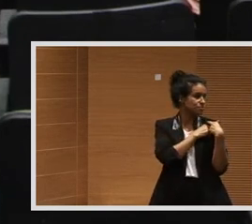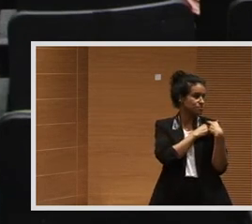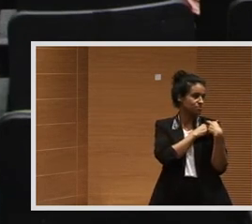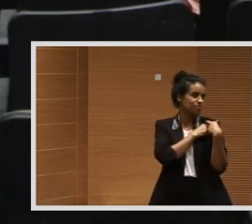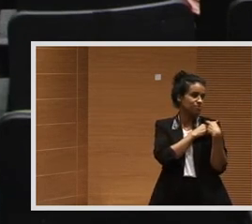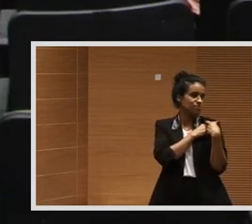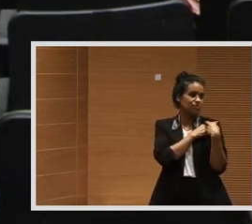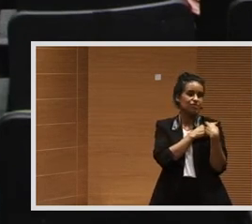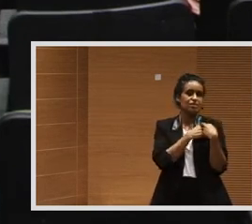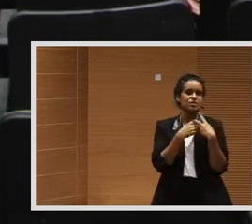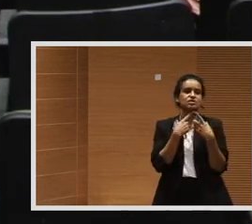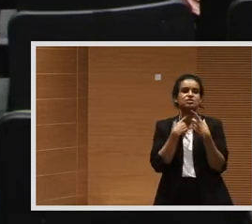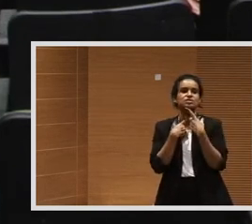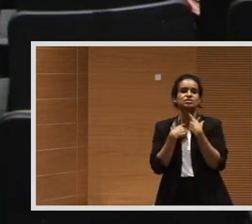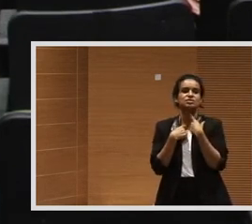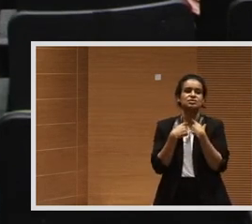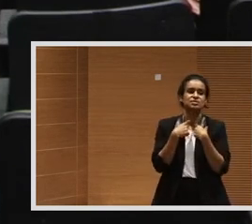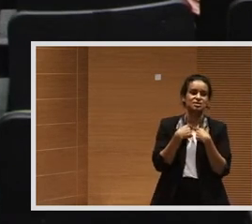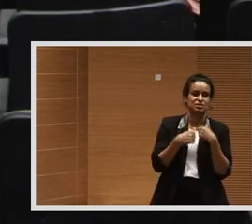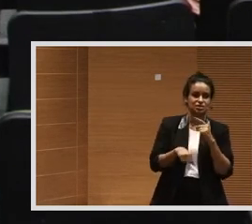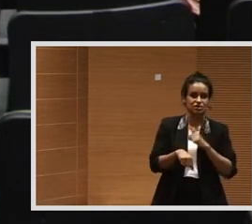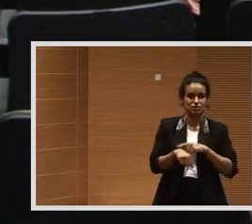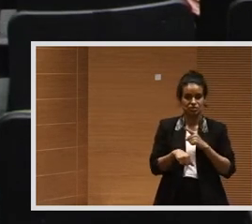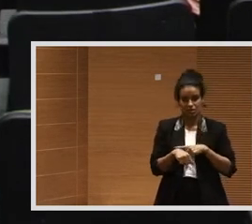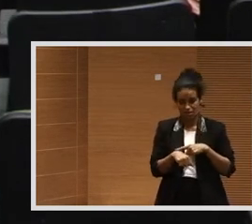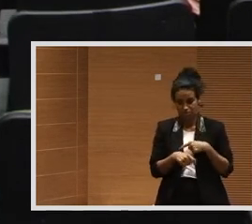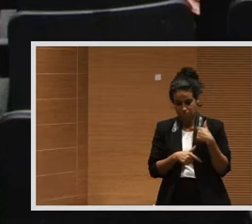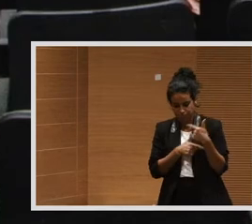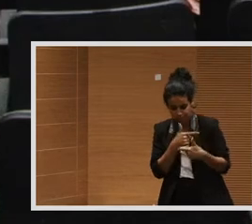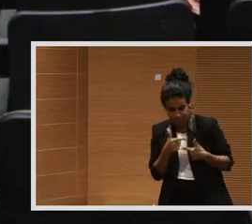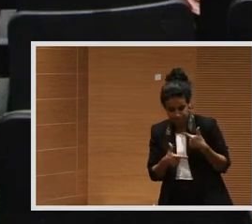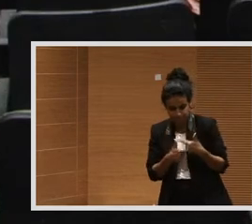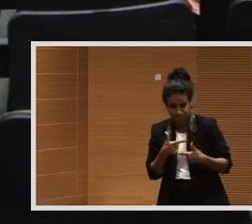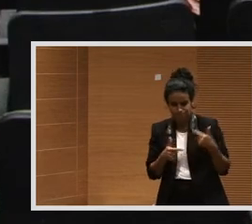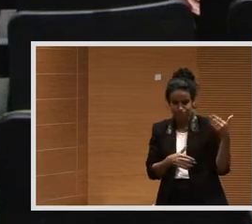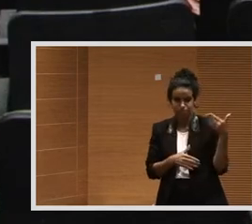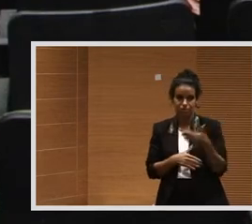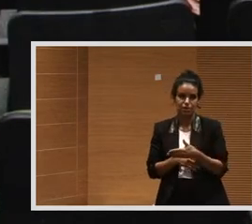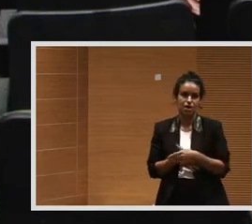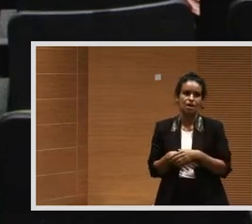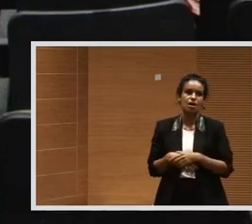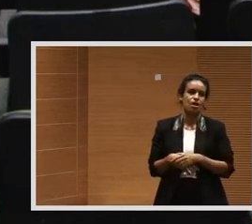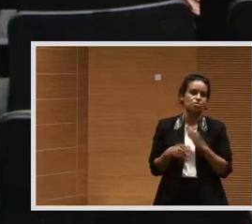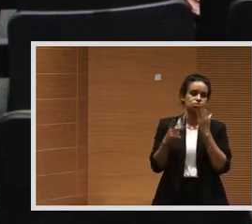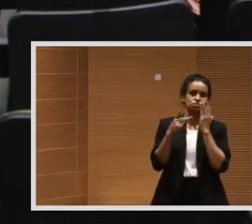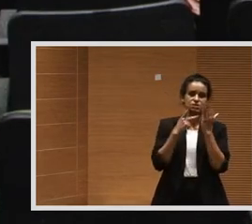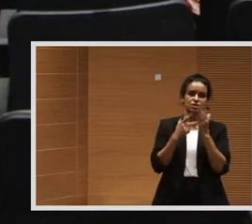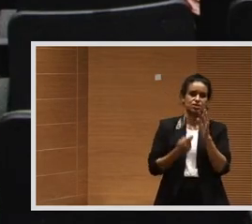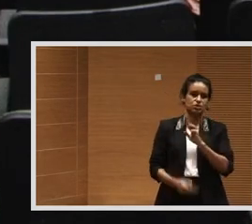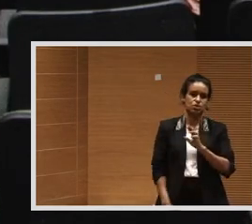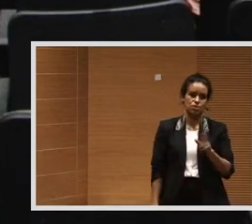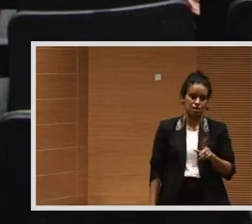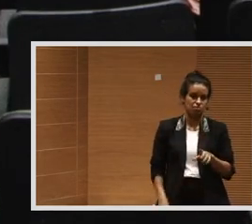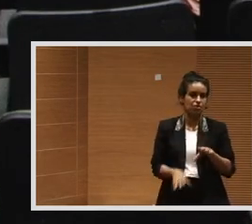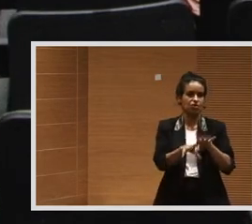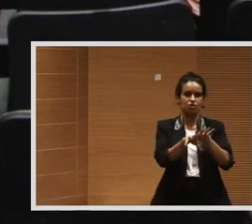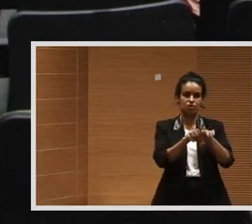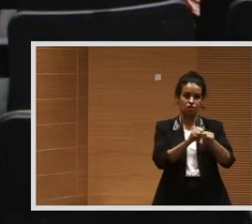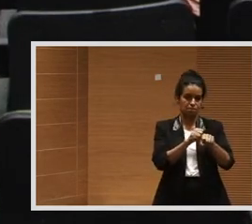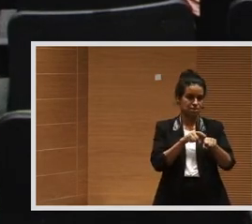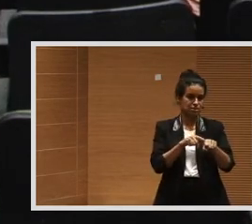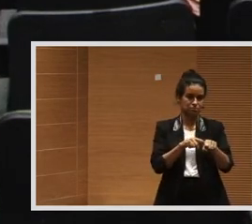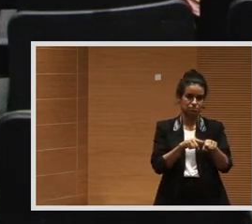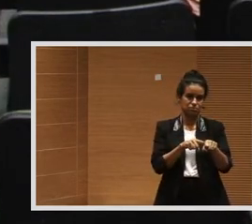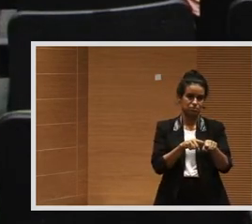E a ânsia, né, do tempo vem cada vez fazendo mais presente. É, não sou psicanalista e não tenho formação também